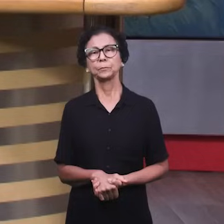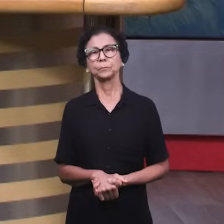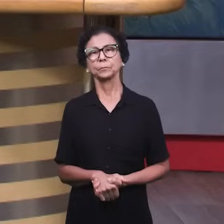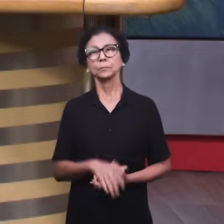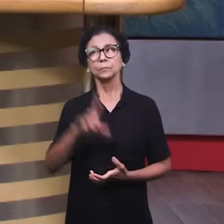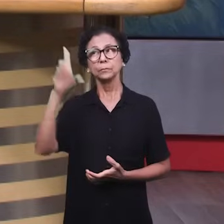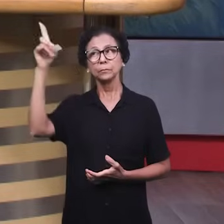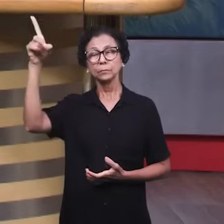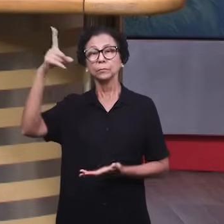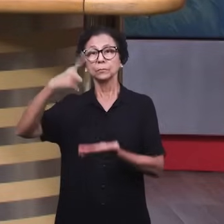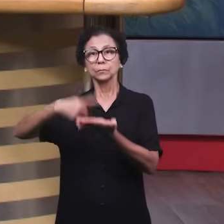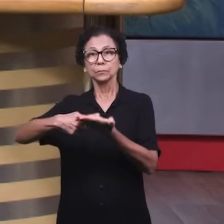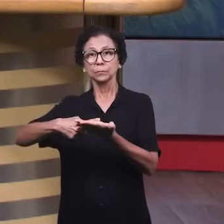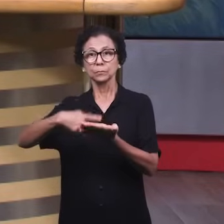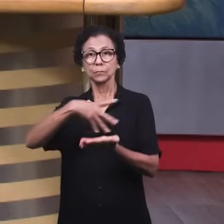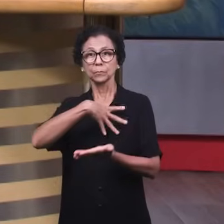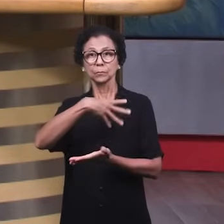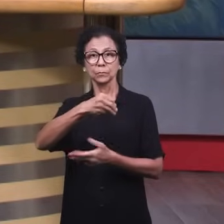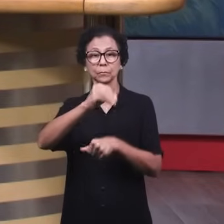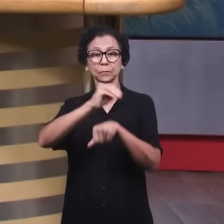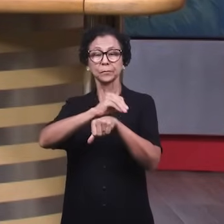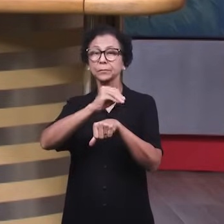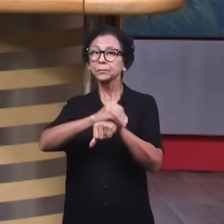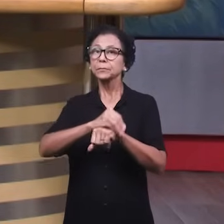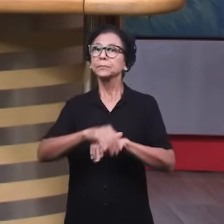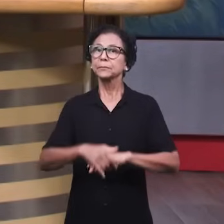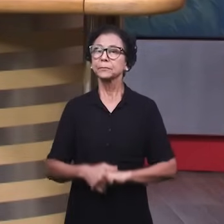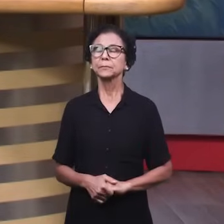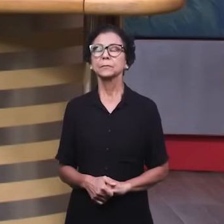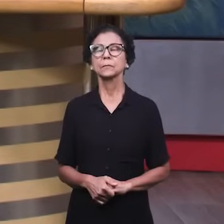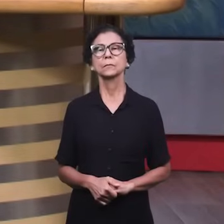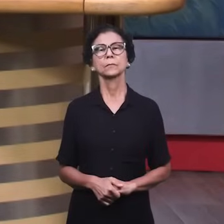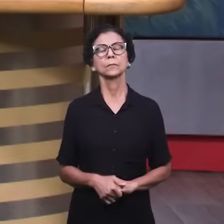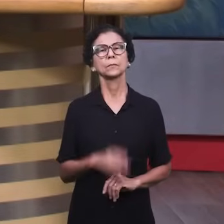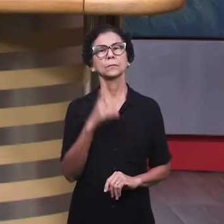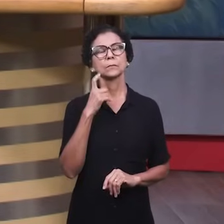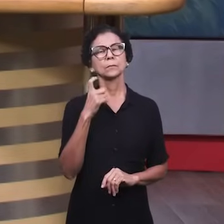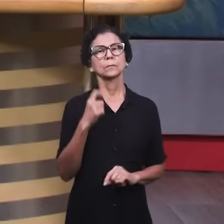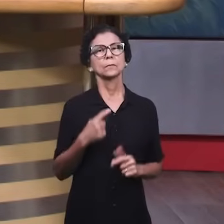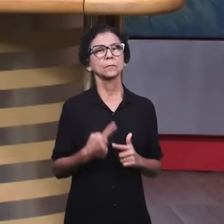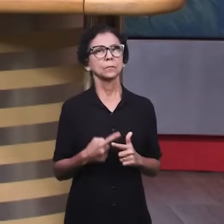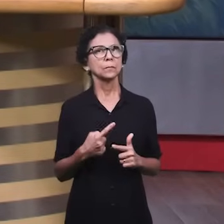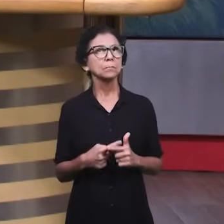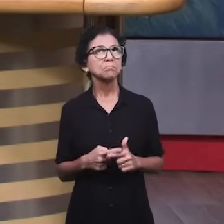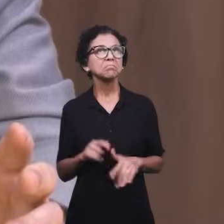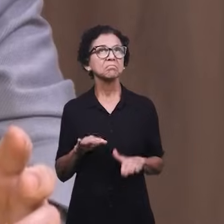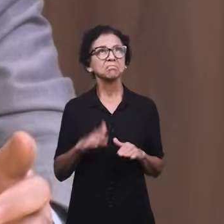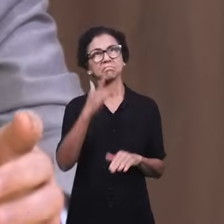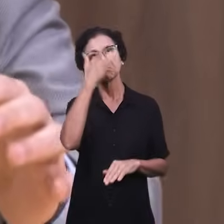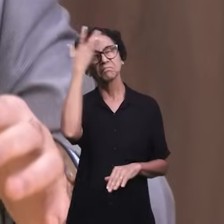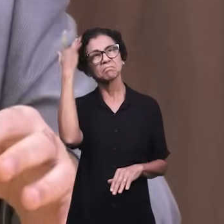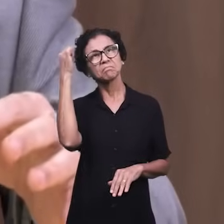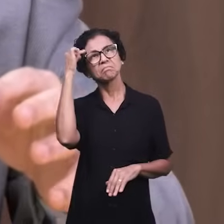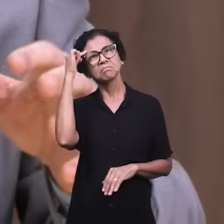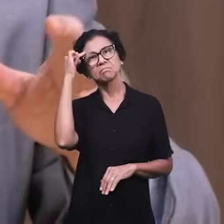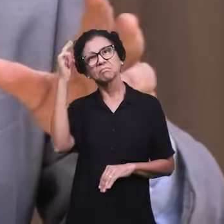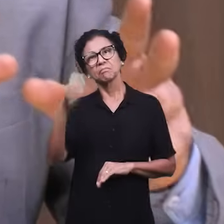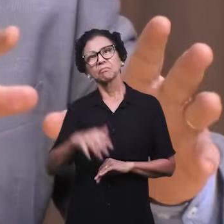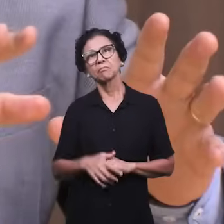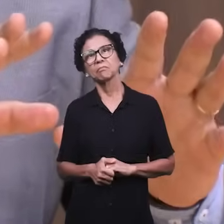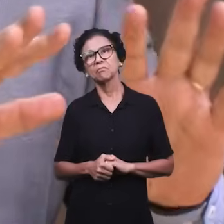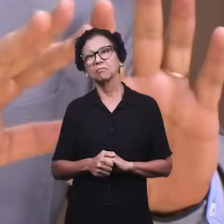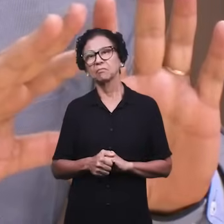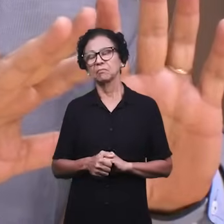é interessantíssimo isso Marcelo essa eh essa percepção porque muita gente pode pensar que não eu vou